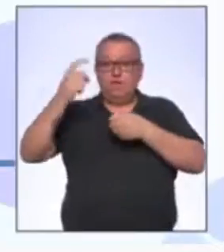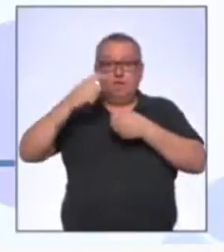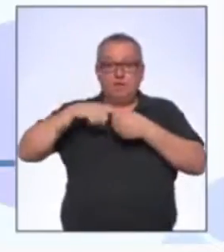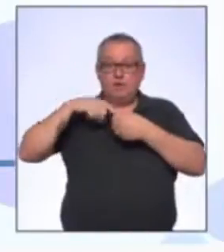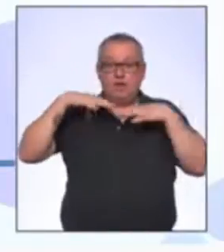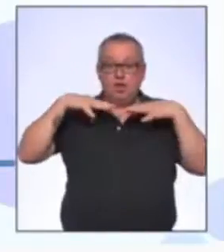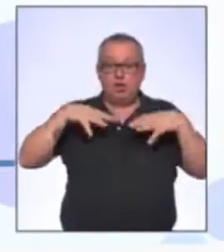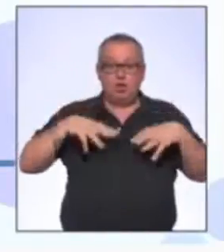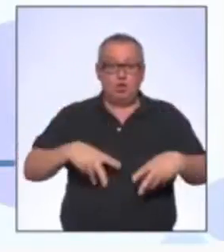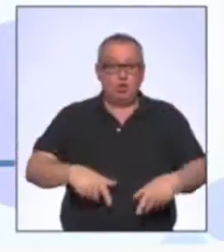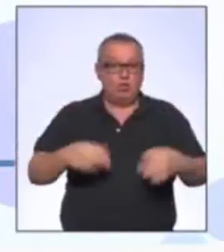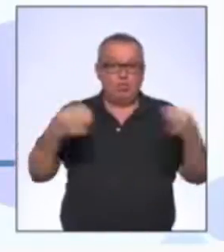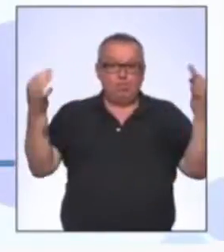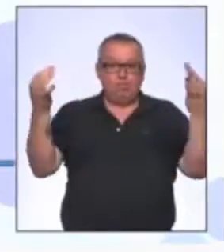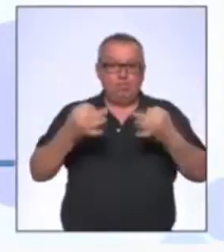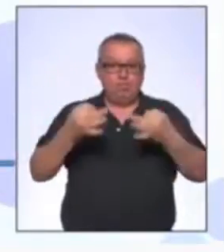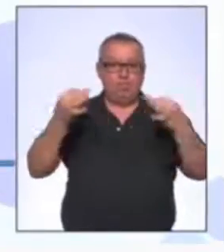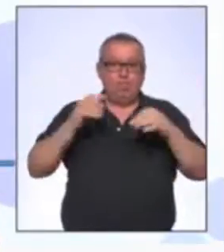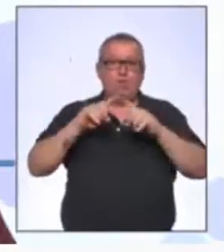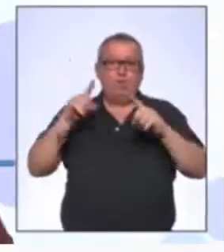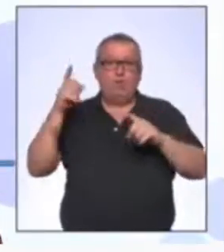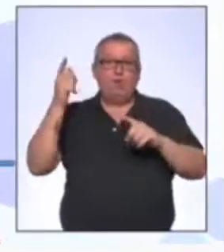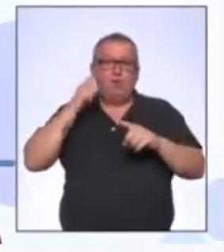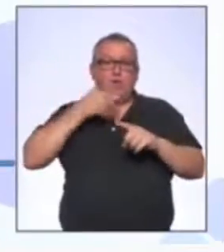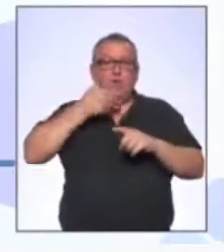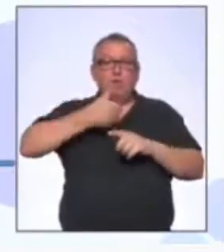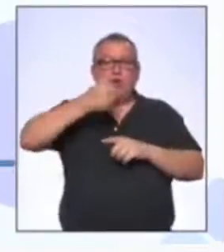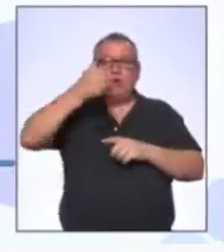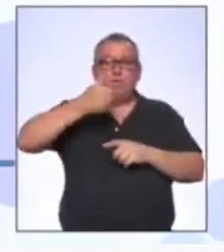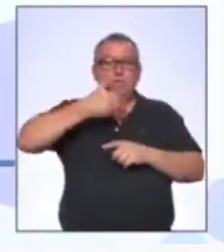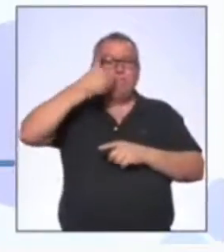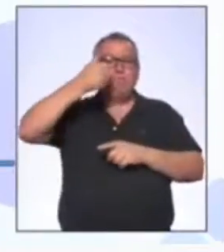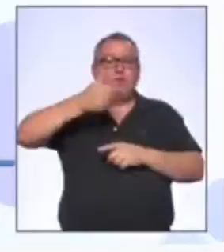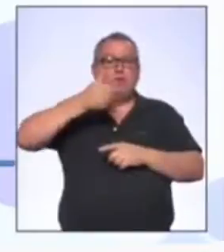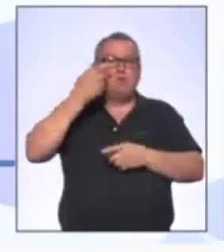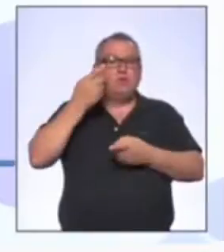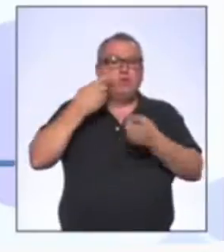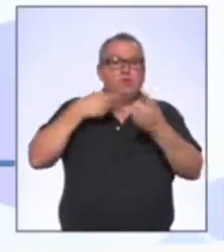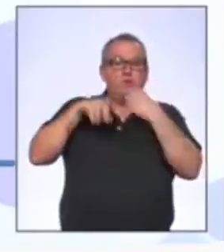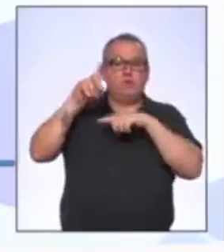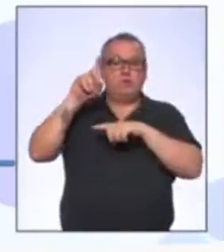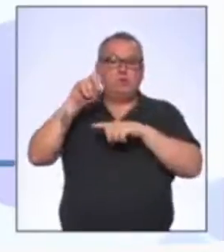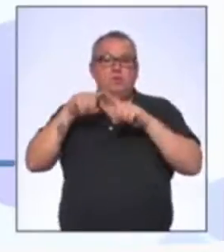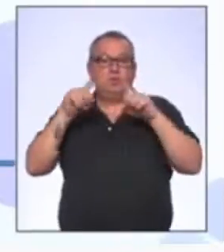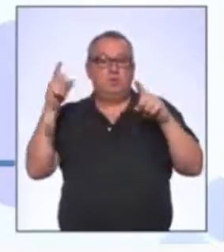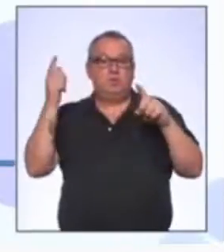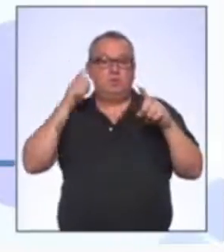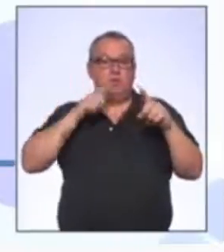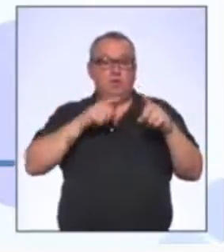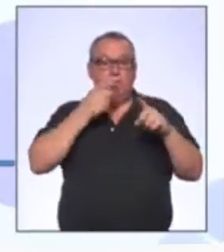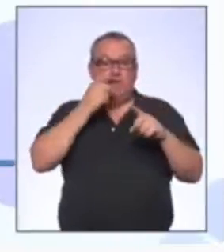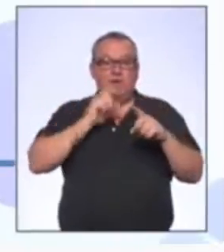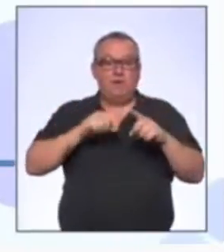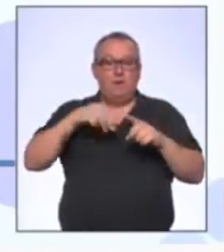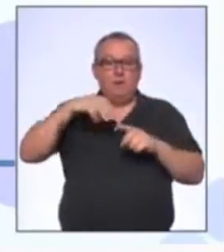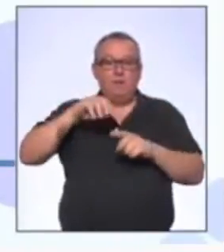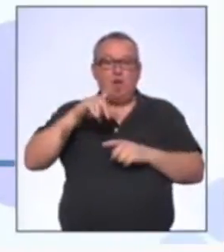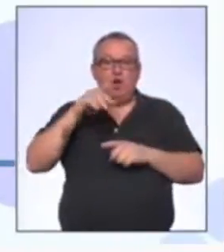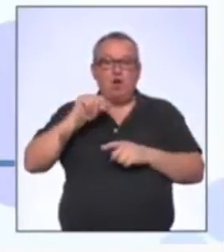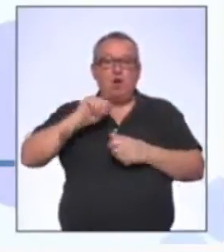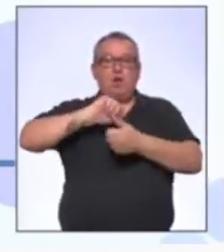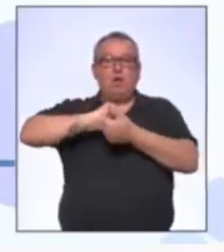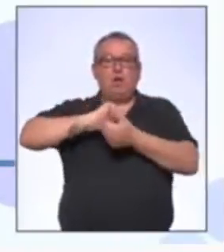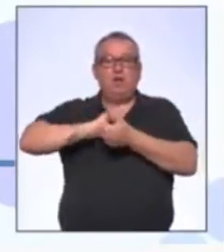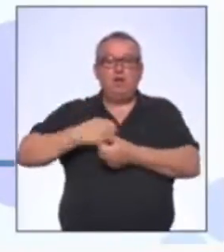totalidade tá mas ela tá melhorando melhorando melhorando para que a gente chegue no que a gente fala de melhora da qualidade